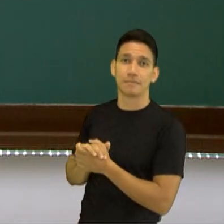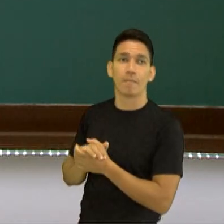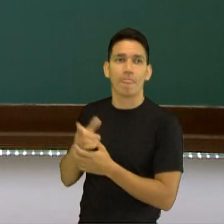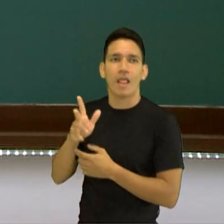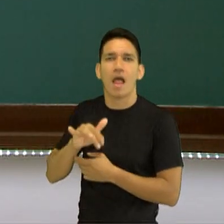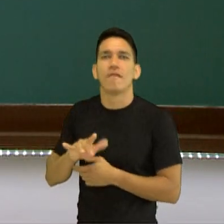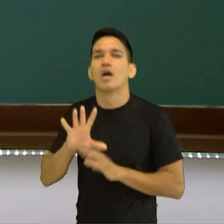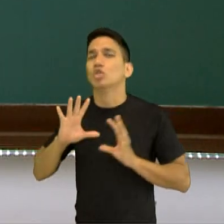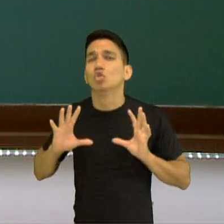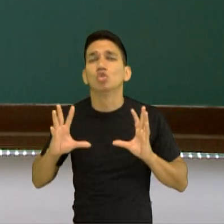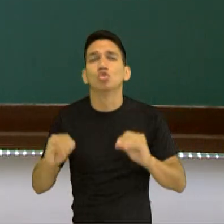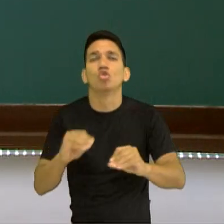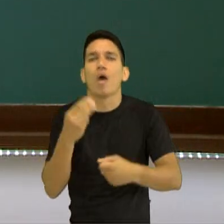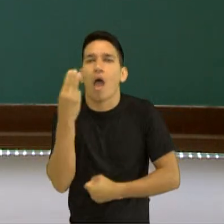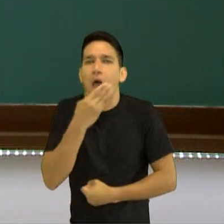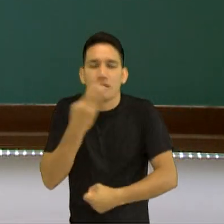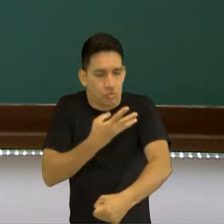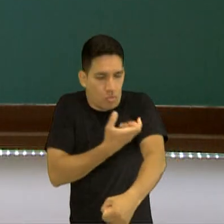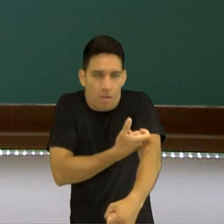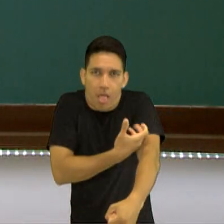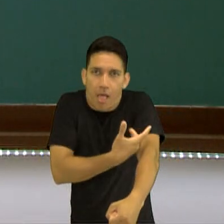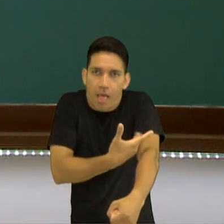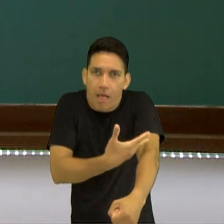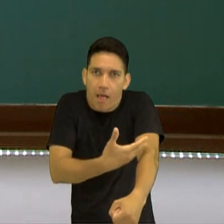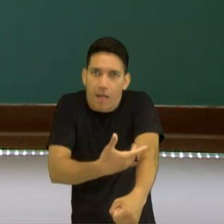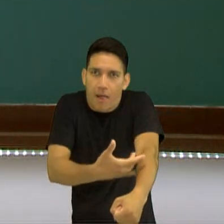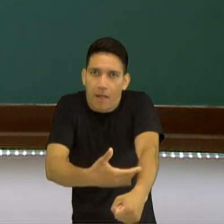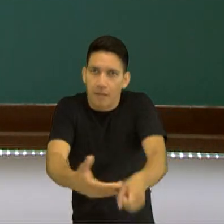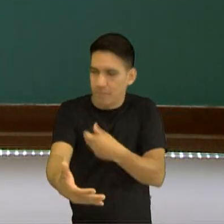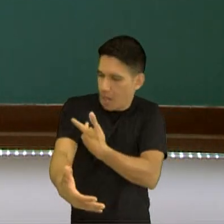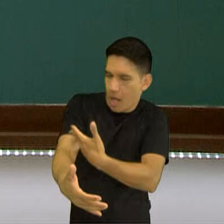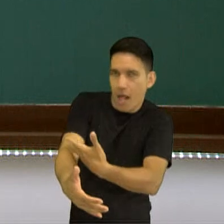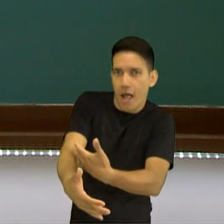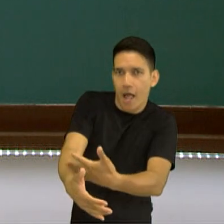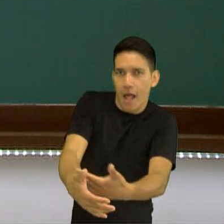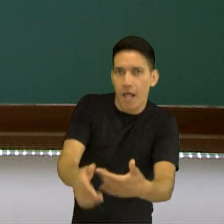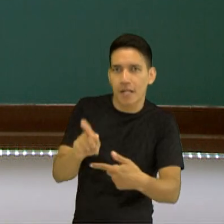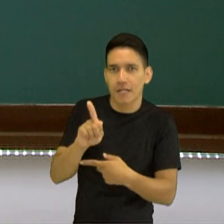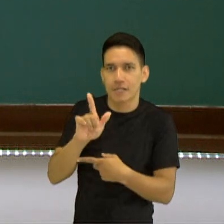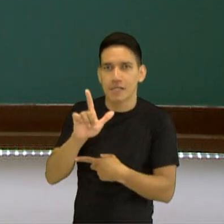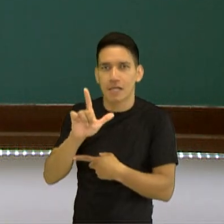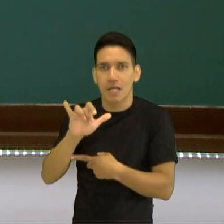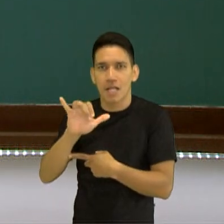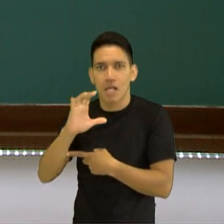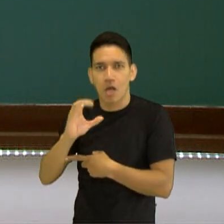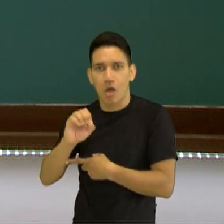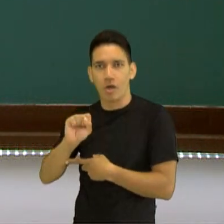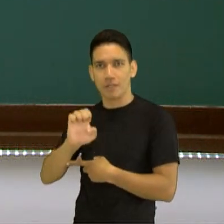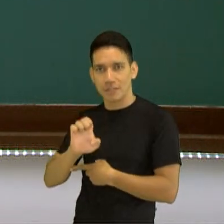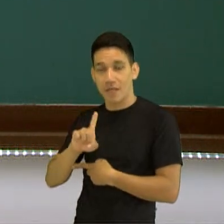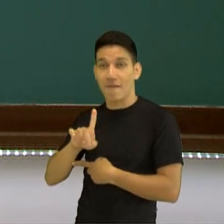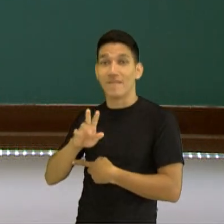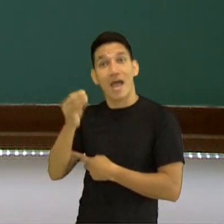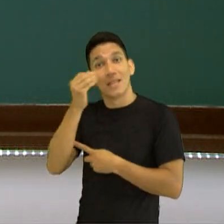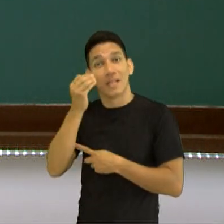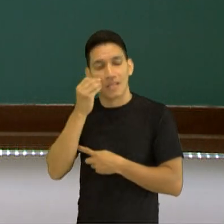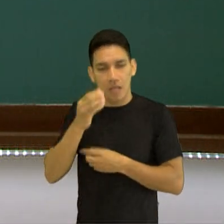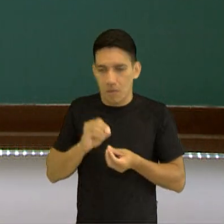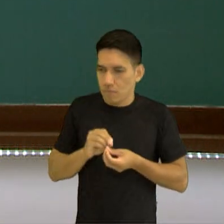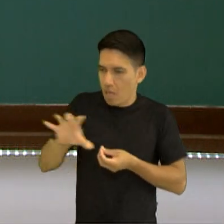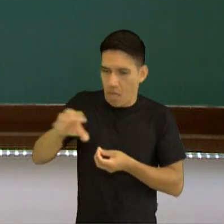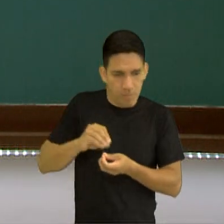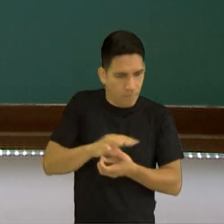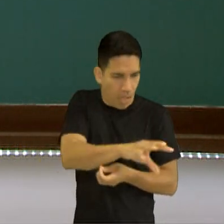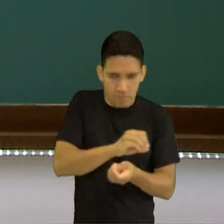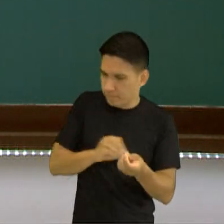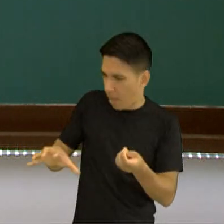pegar todo o açúcar, toda a glicose que está na nossa corrente sanguínea e vai tentar mobilizar para as células para que